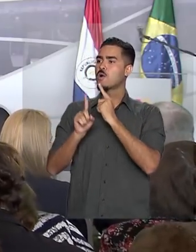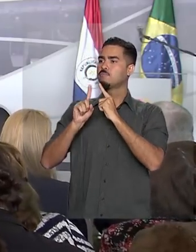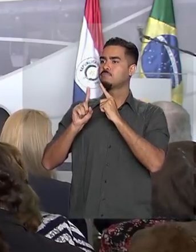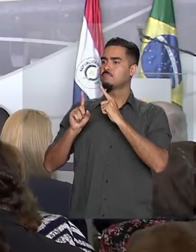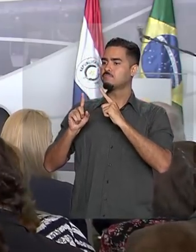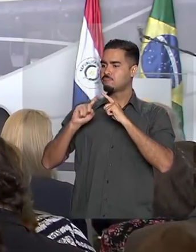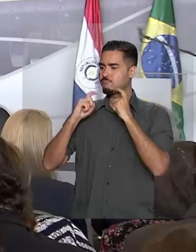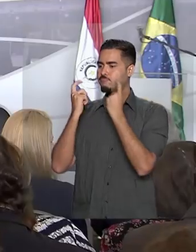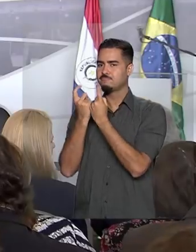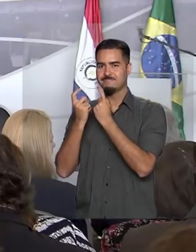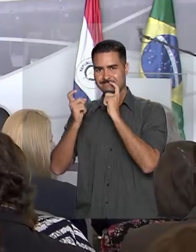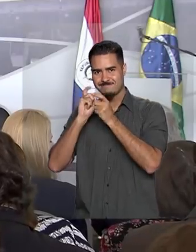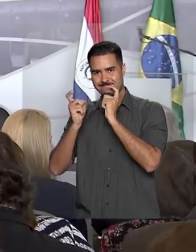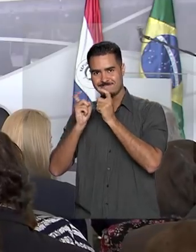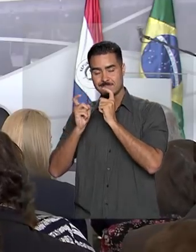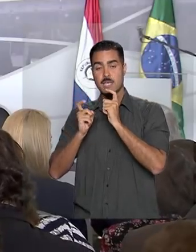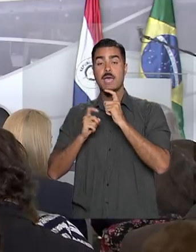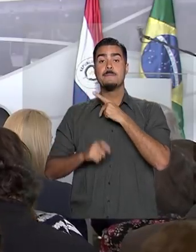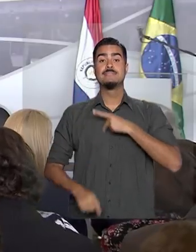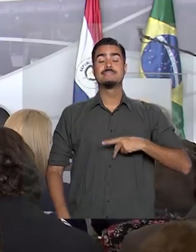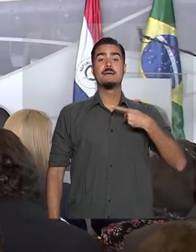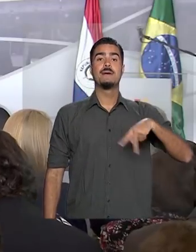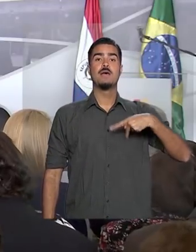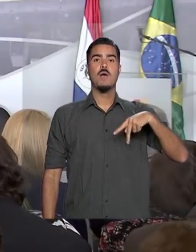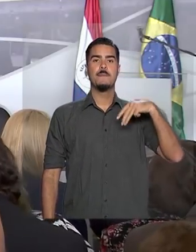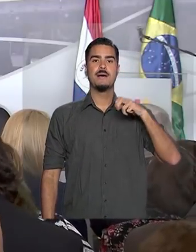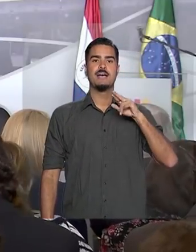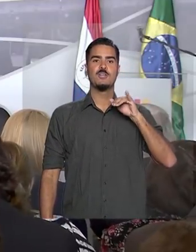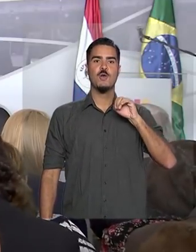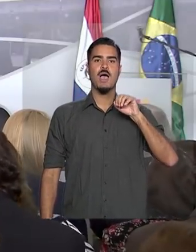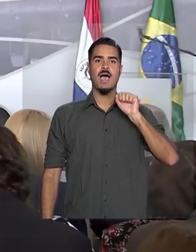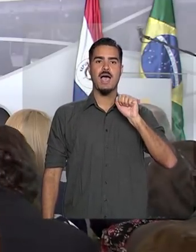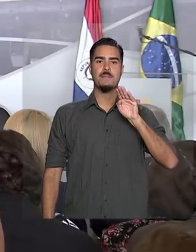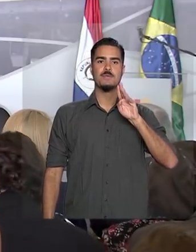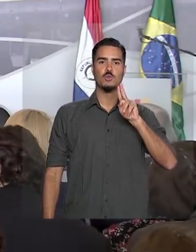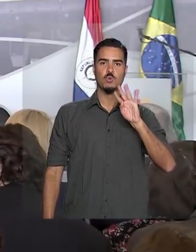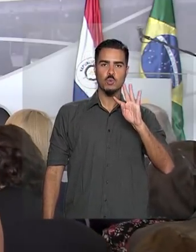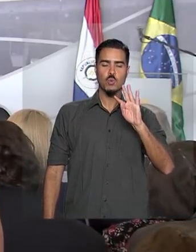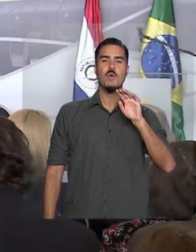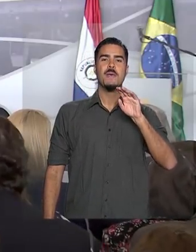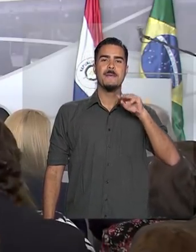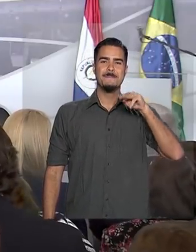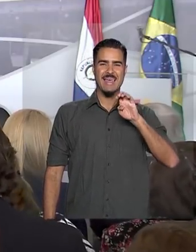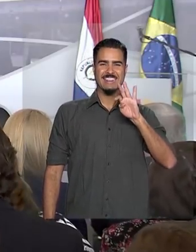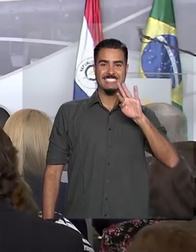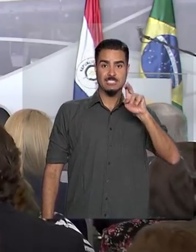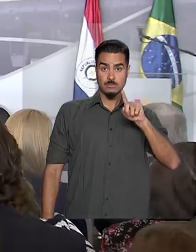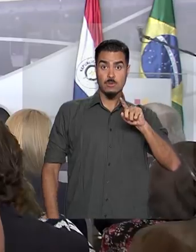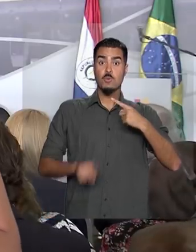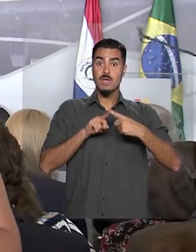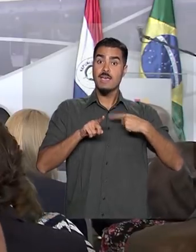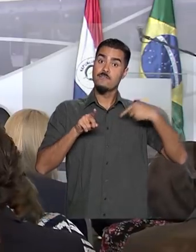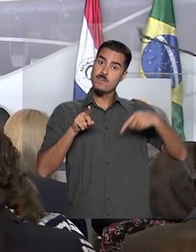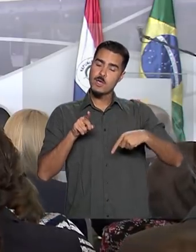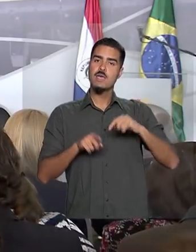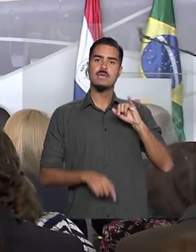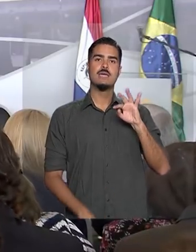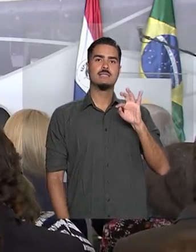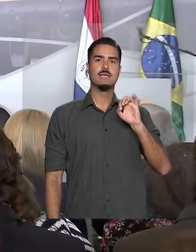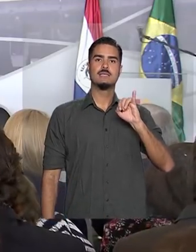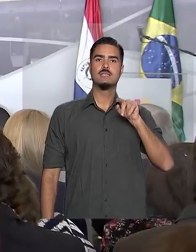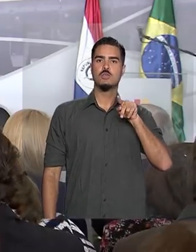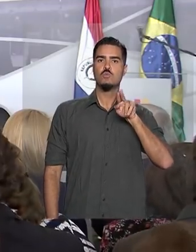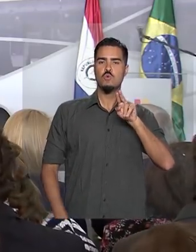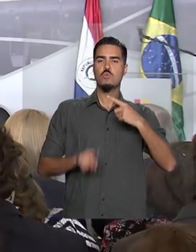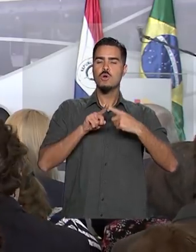Paraguai, Mário Abdo Benítez. O presidente Jair Bolsonaro veio até Itaipu Binacional para transmitir o cargo